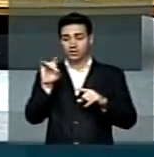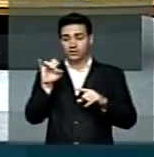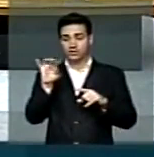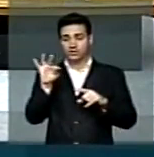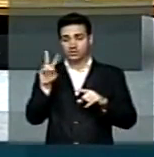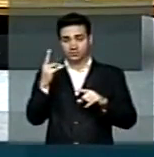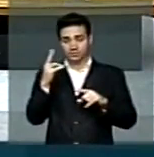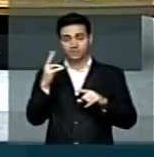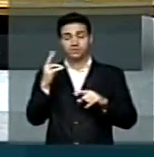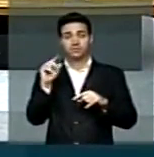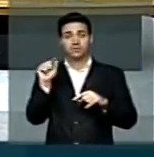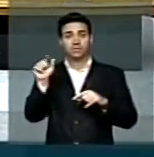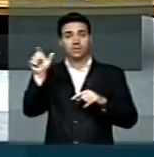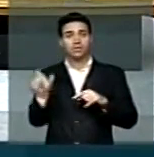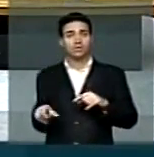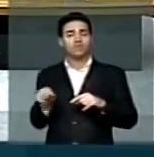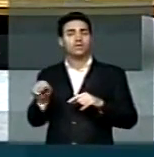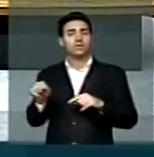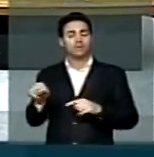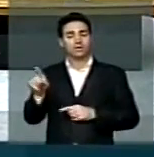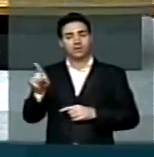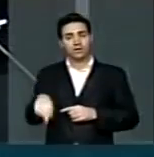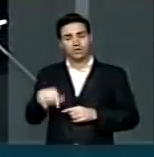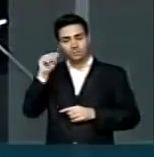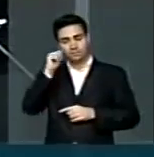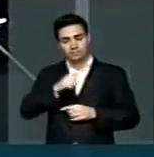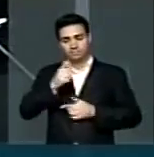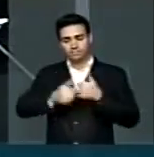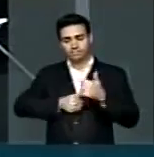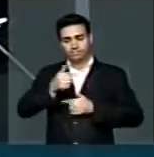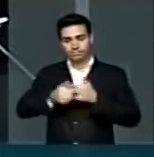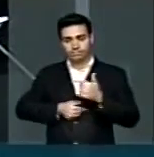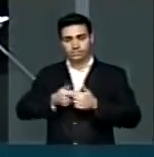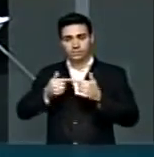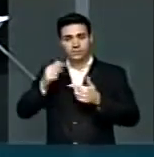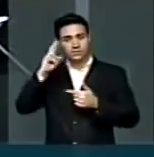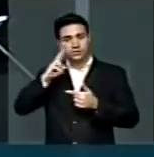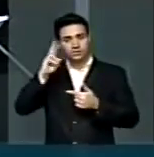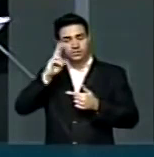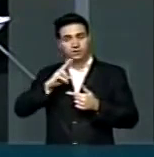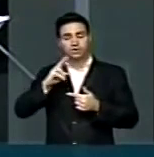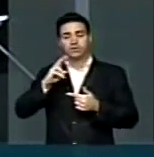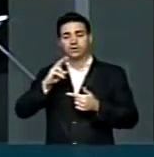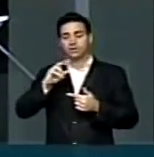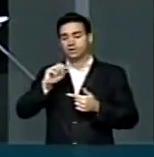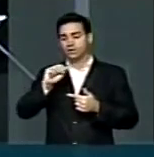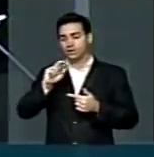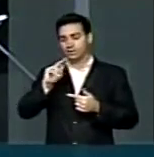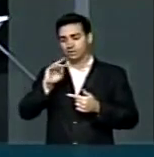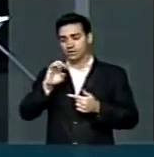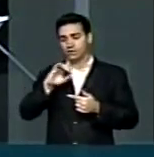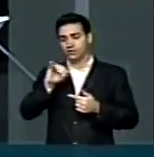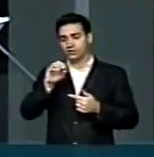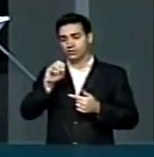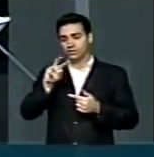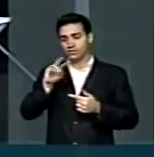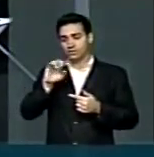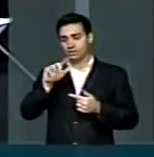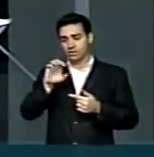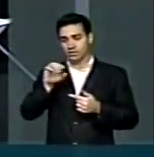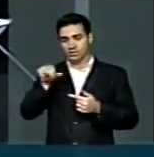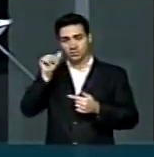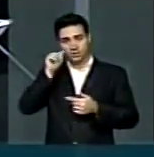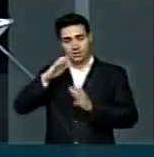Wetzel, personagem atuante da história da arte de Joinville, a pintora e